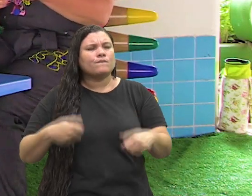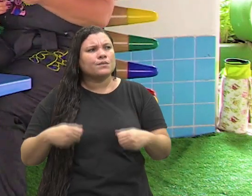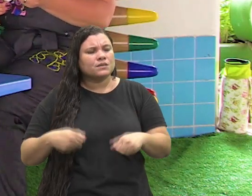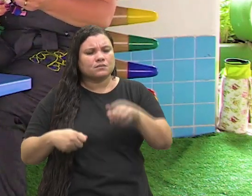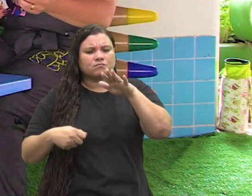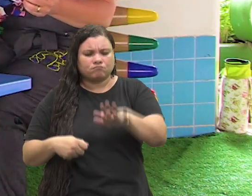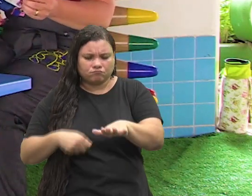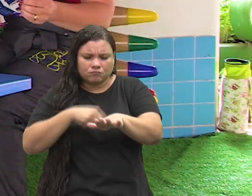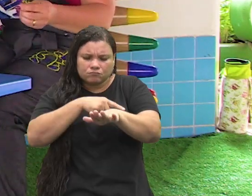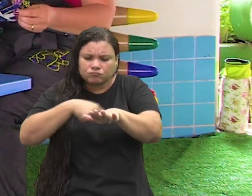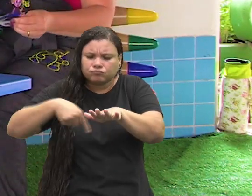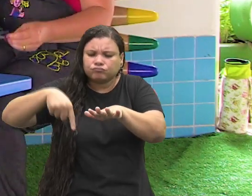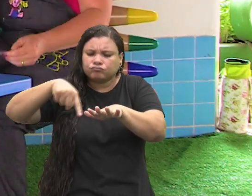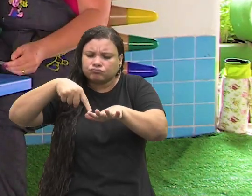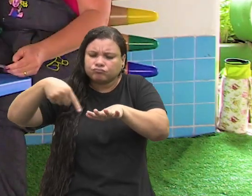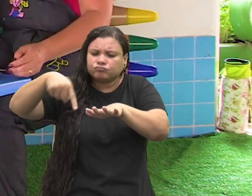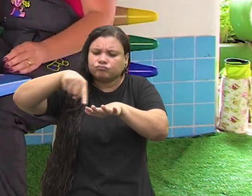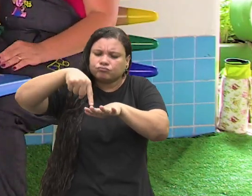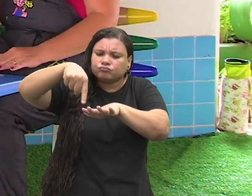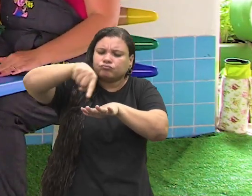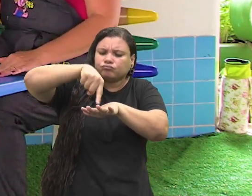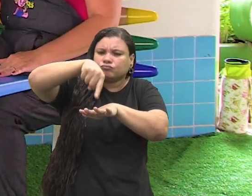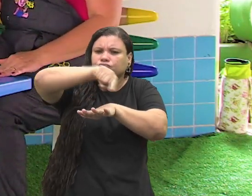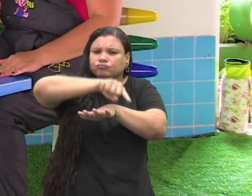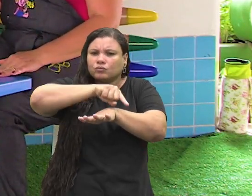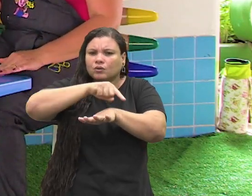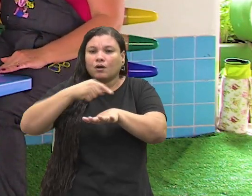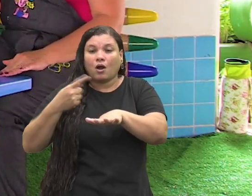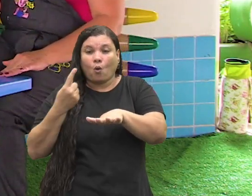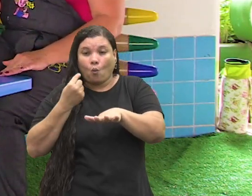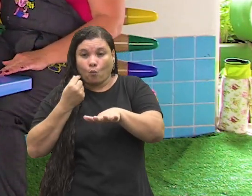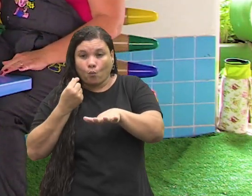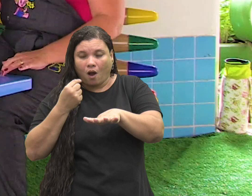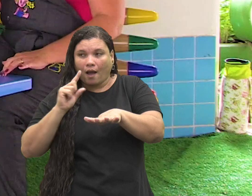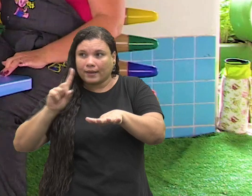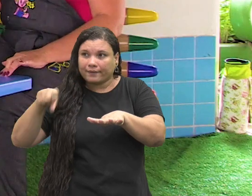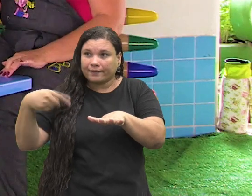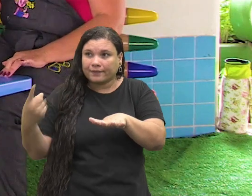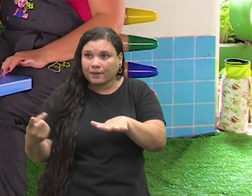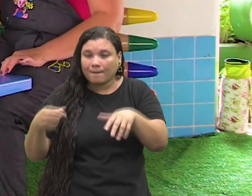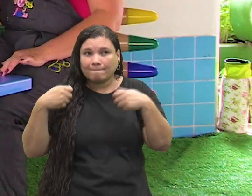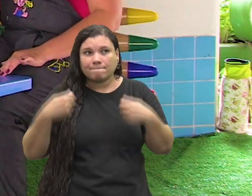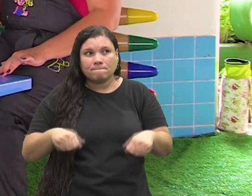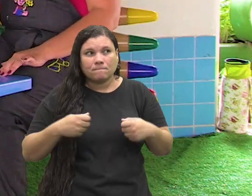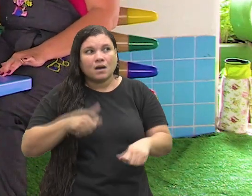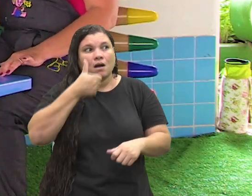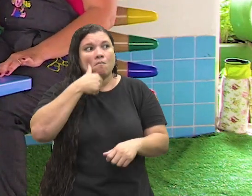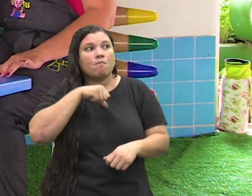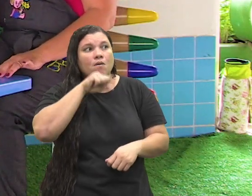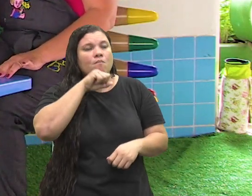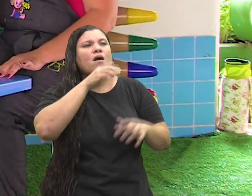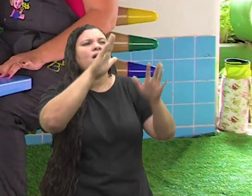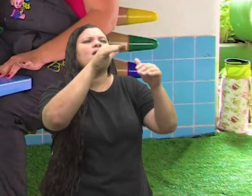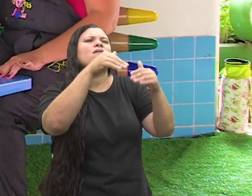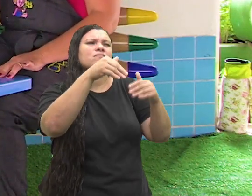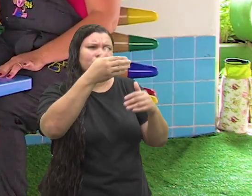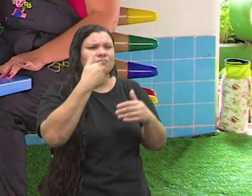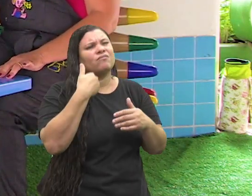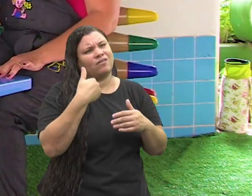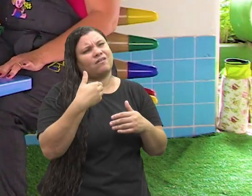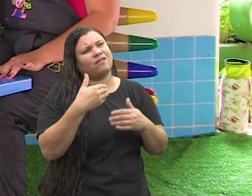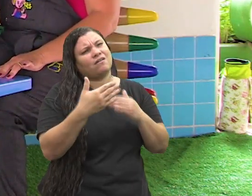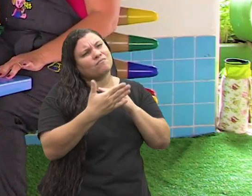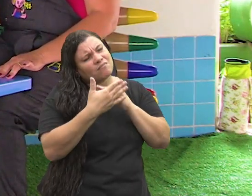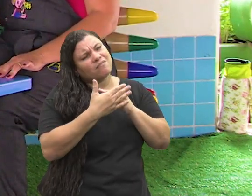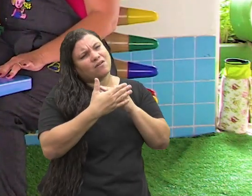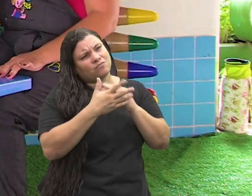Ah, legal demais. Lembrando que tem que pedir a mamãe. Isso. Não é? E